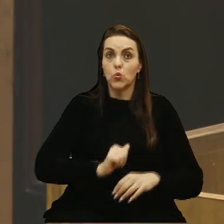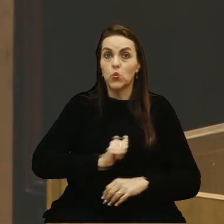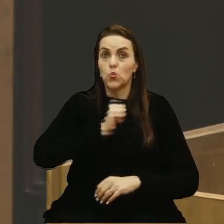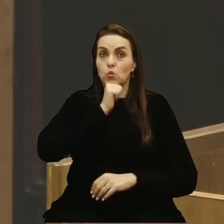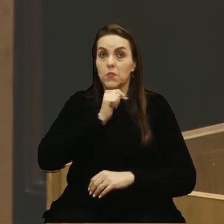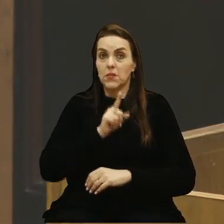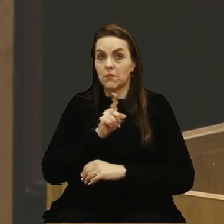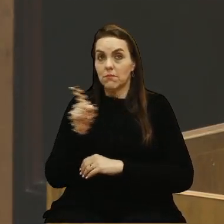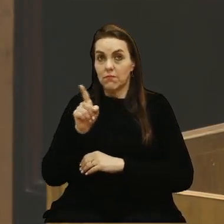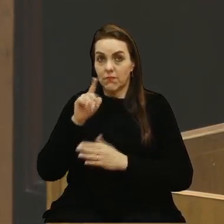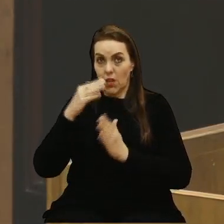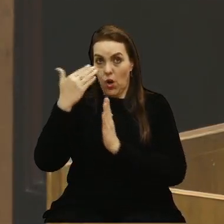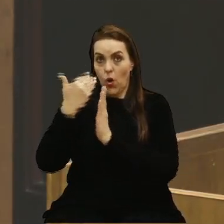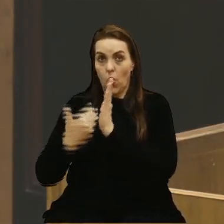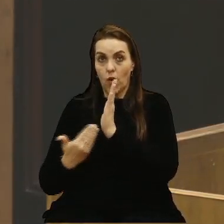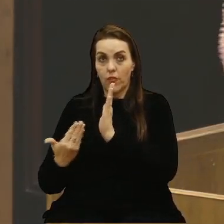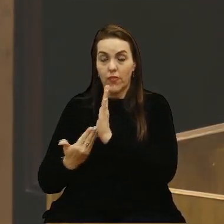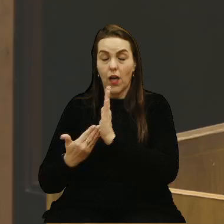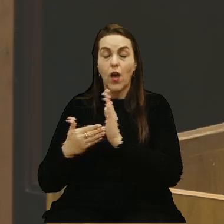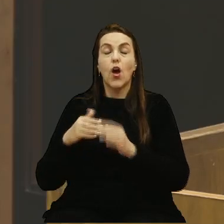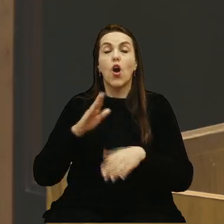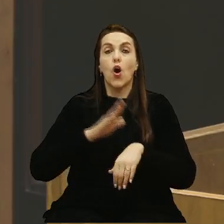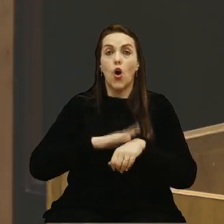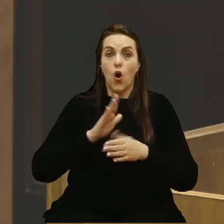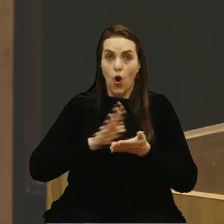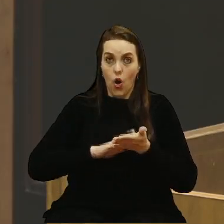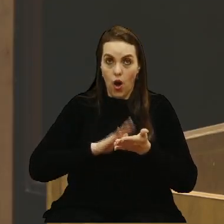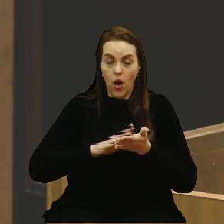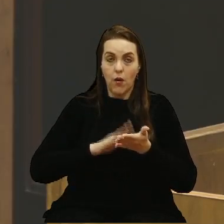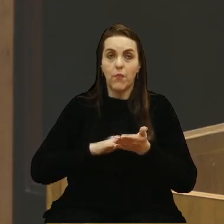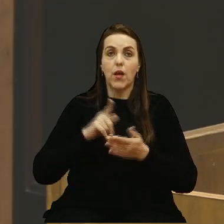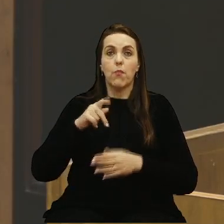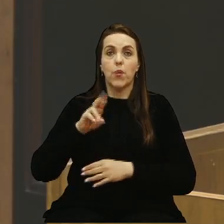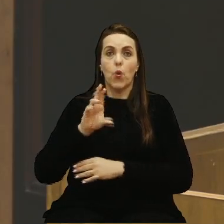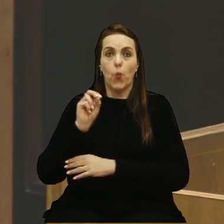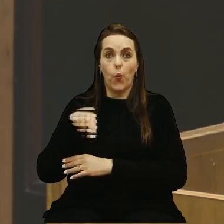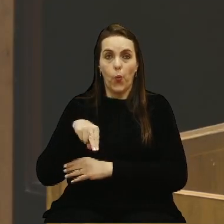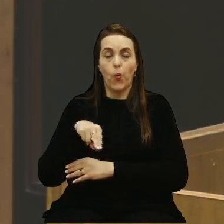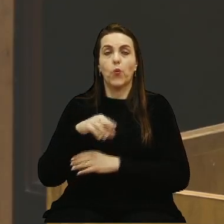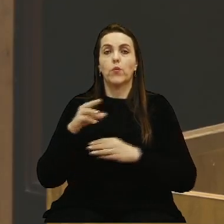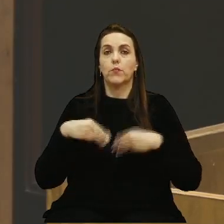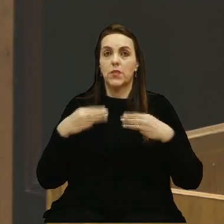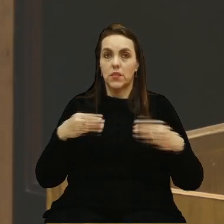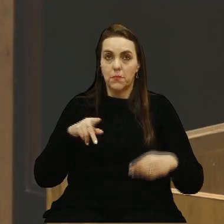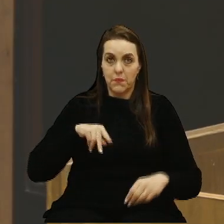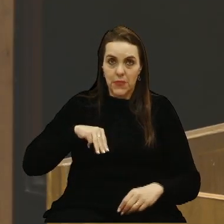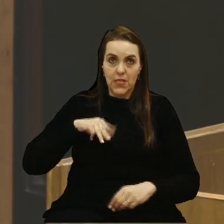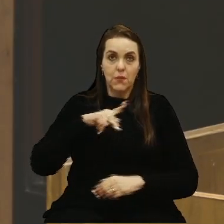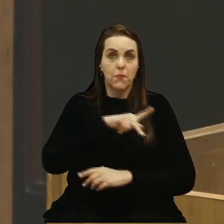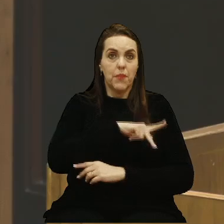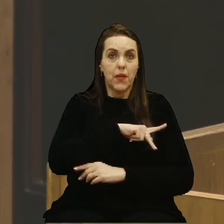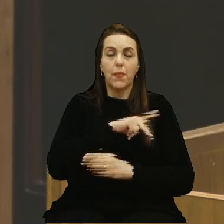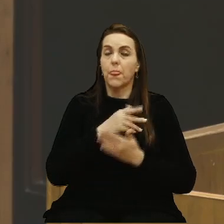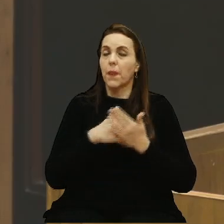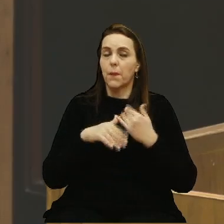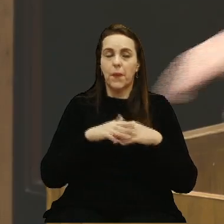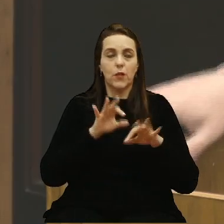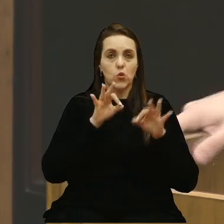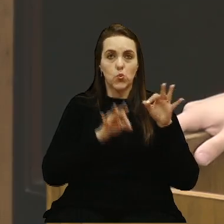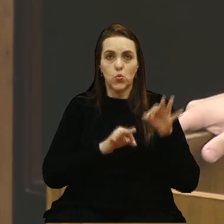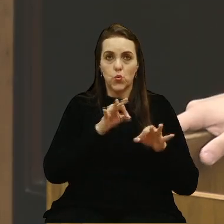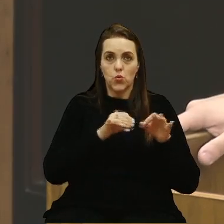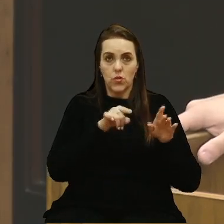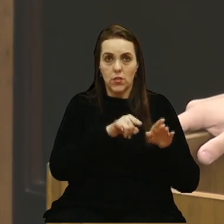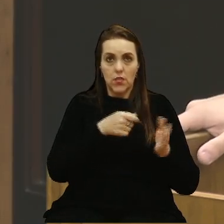vereador Lucas, nós possamos cobrar do PROCON, do Ministério Público, da Associação de Consumidores, vereador Rafael, que exija judicialmente, e